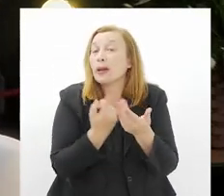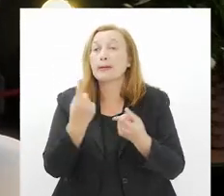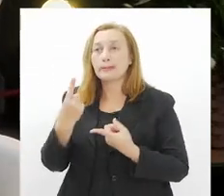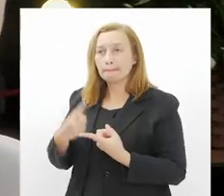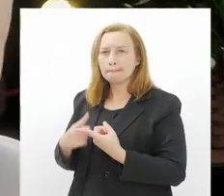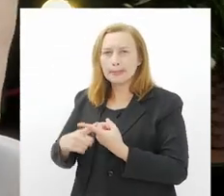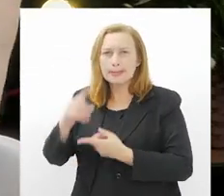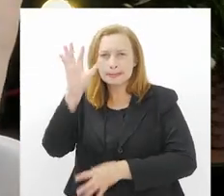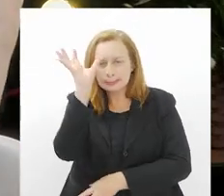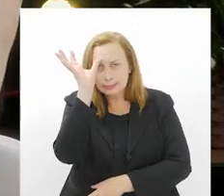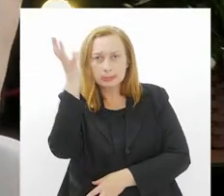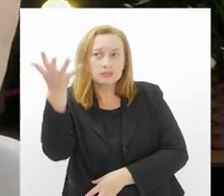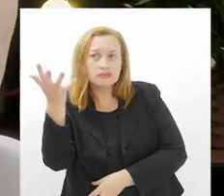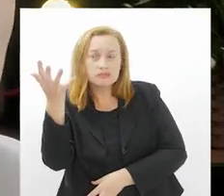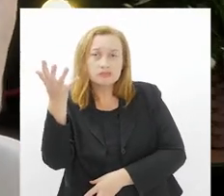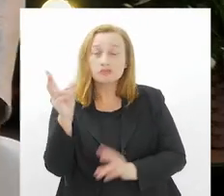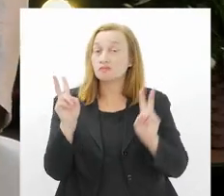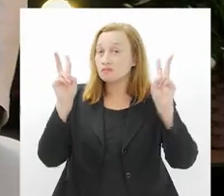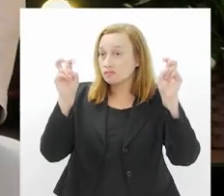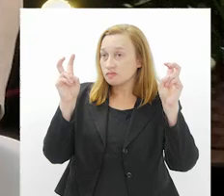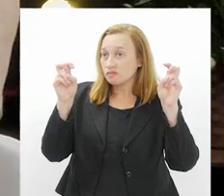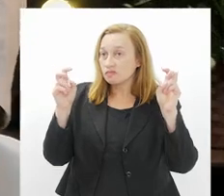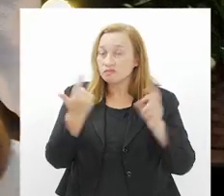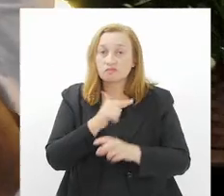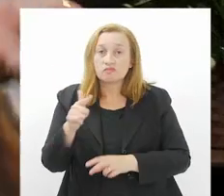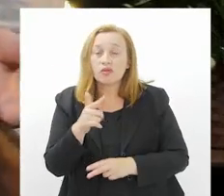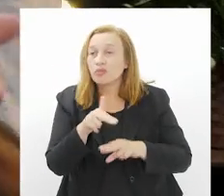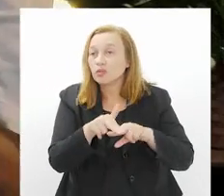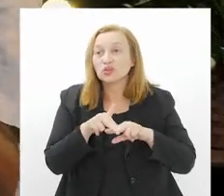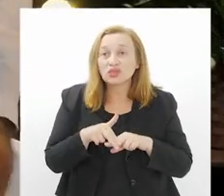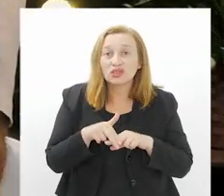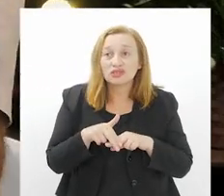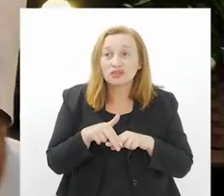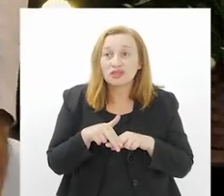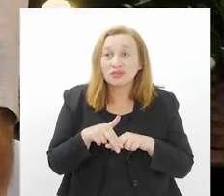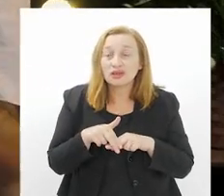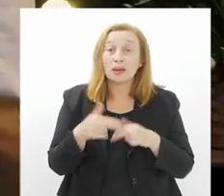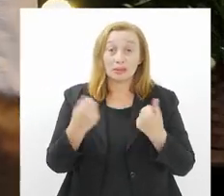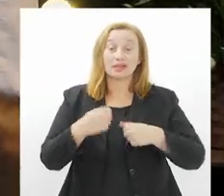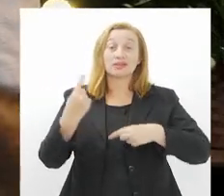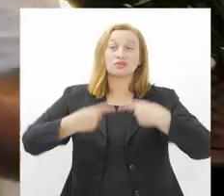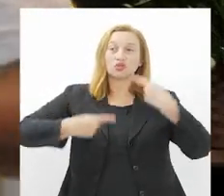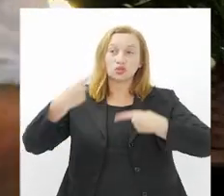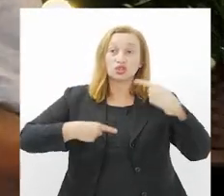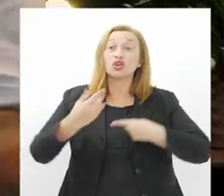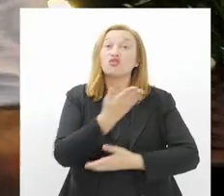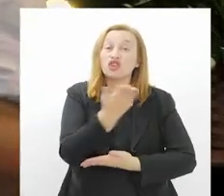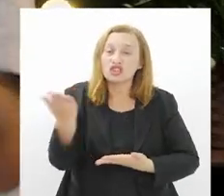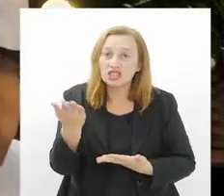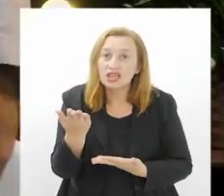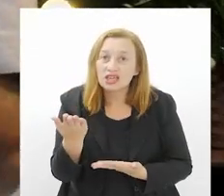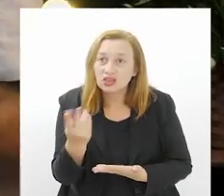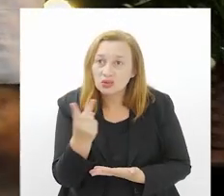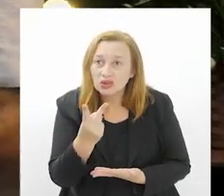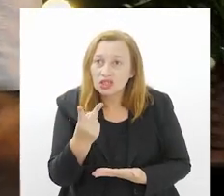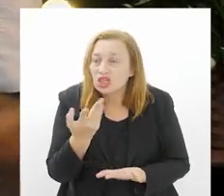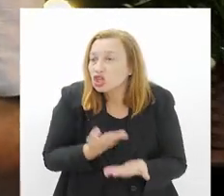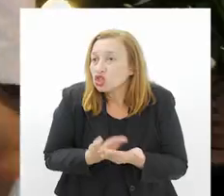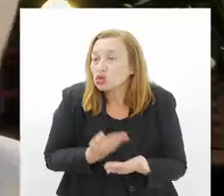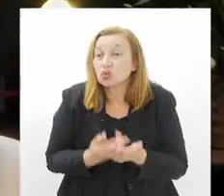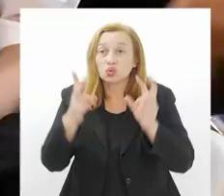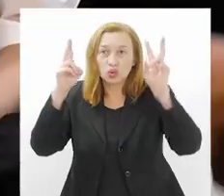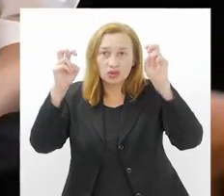área da ciência, estão estudando porque a solução do assunto... Tem razão, a gente está aqui